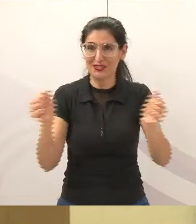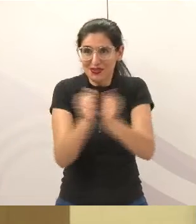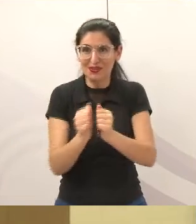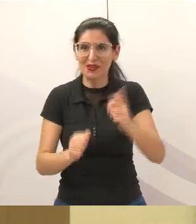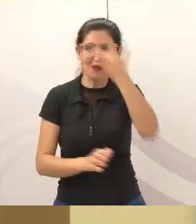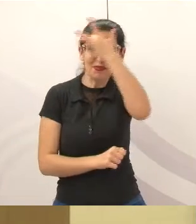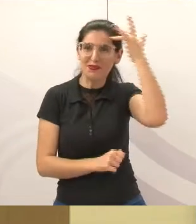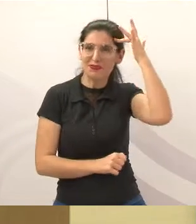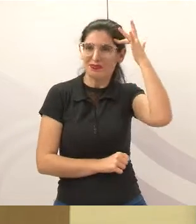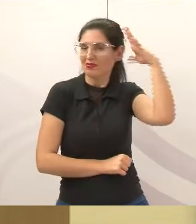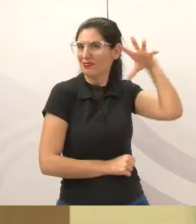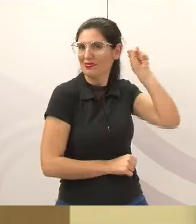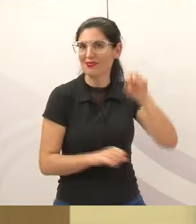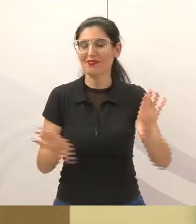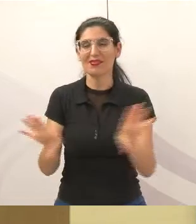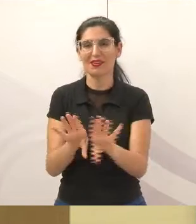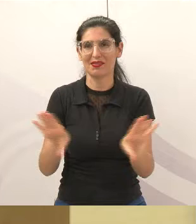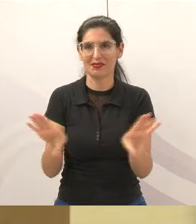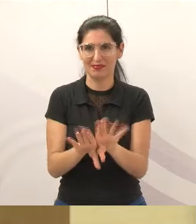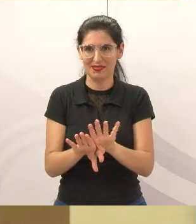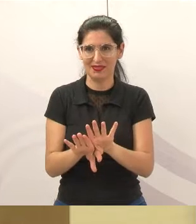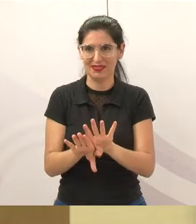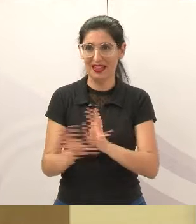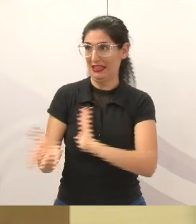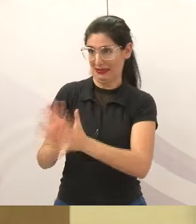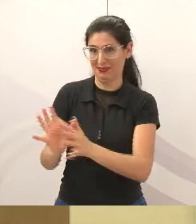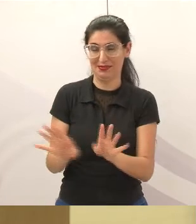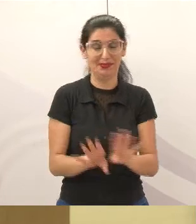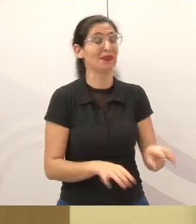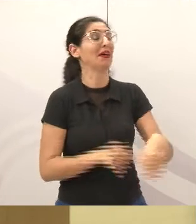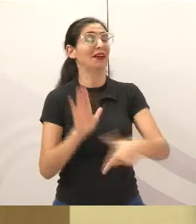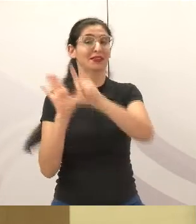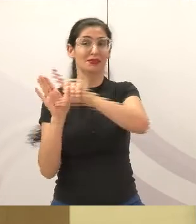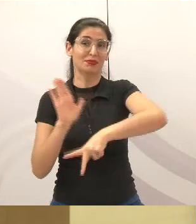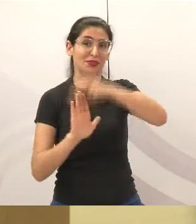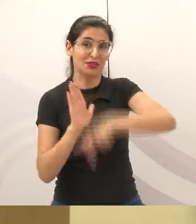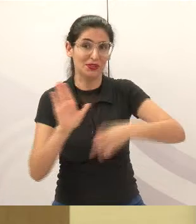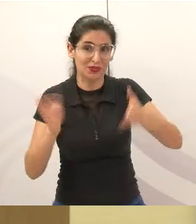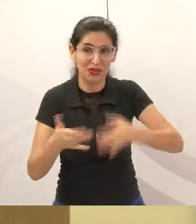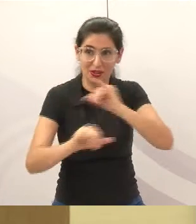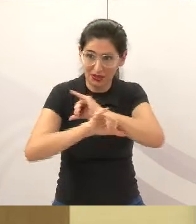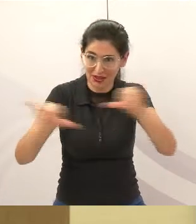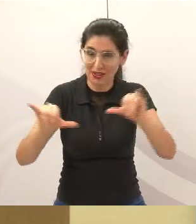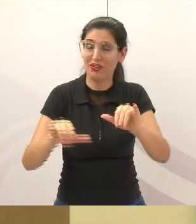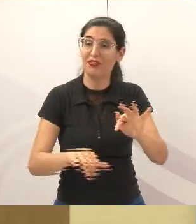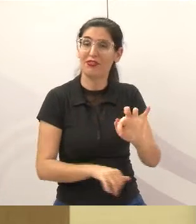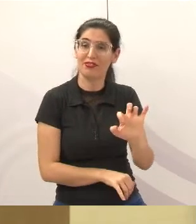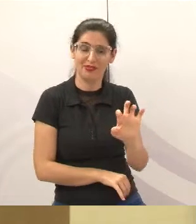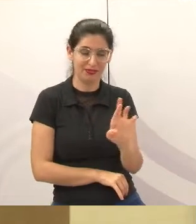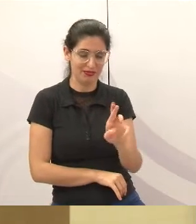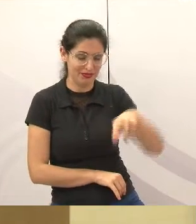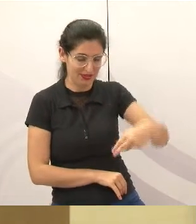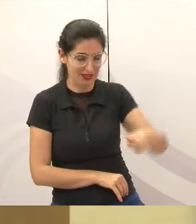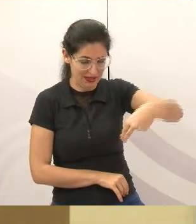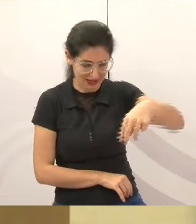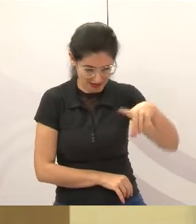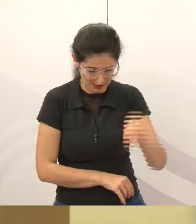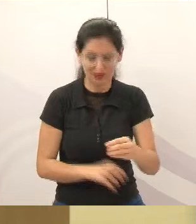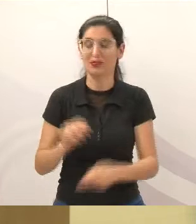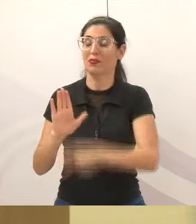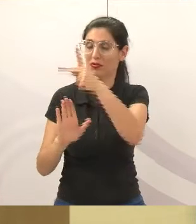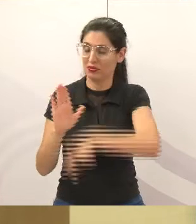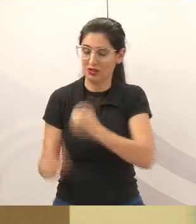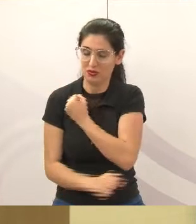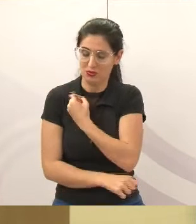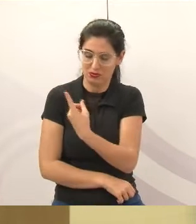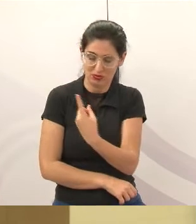ouvindo. Antes de me adentrar nesse projeto apresentado hoje, eu queria informar o vereador Fernando que o projeto número